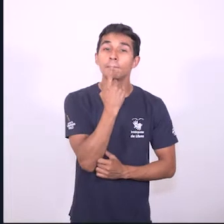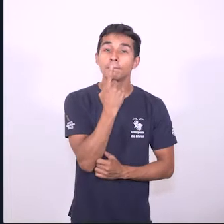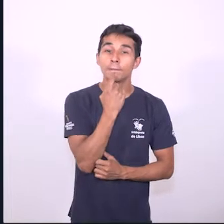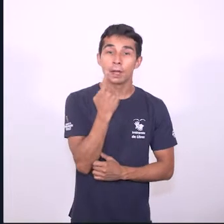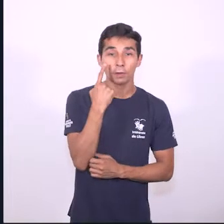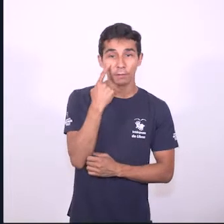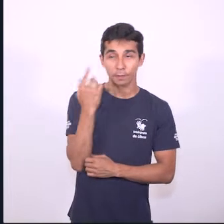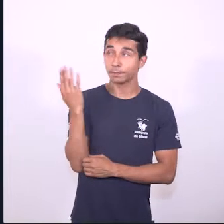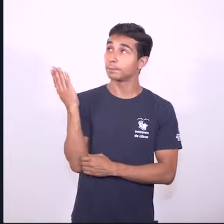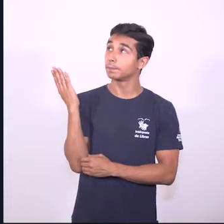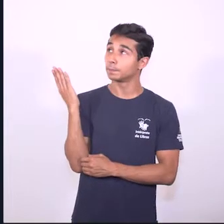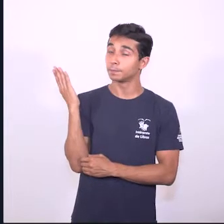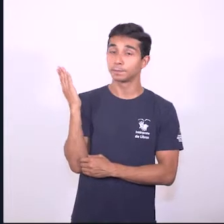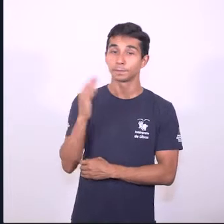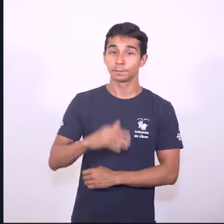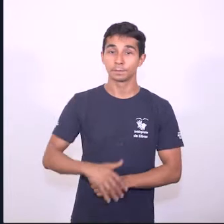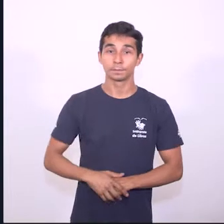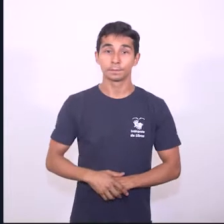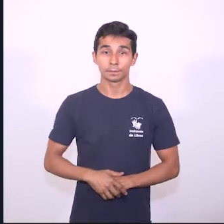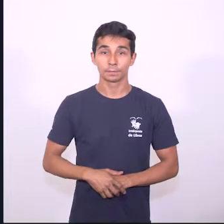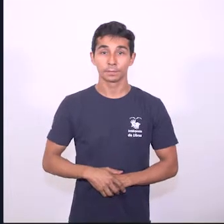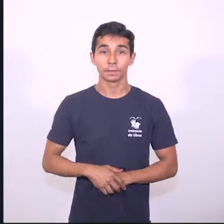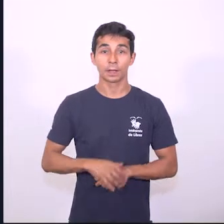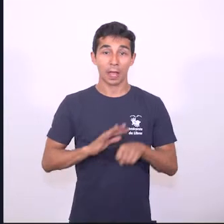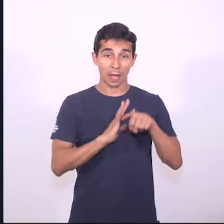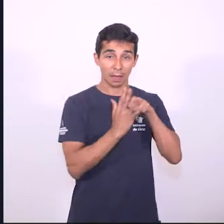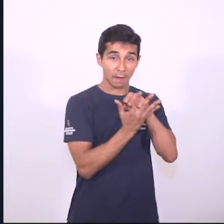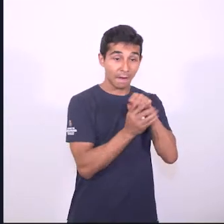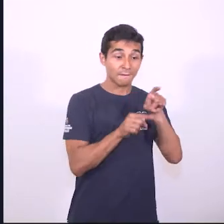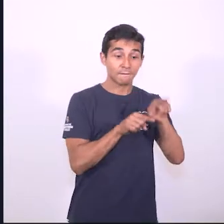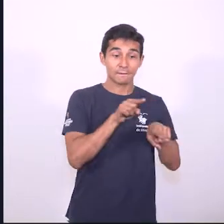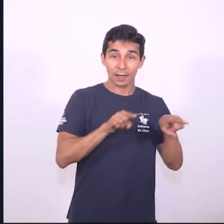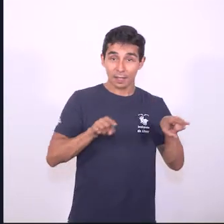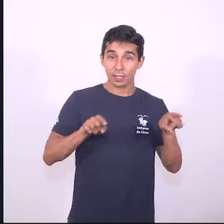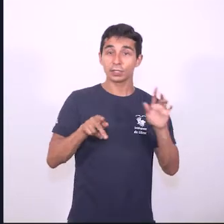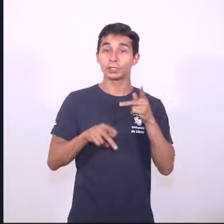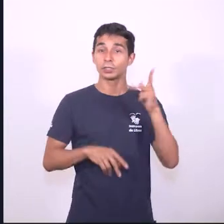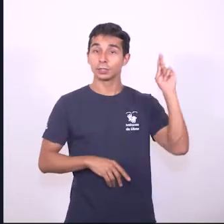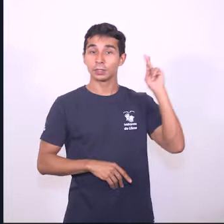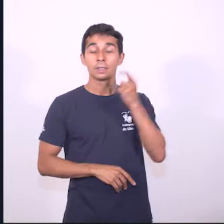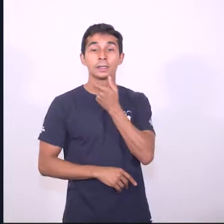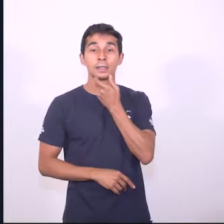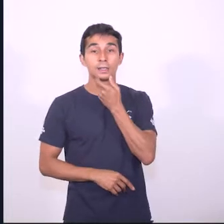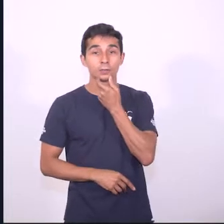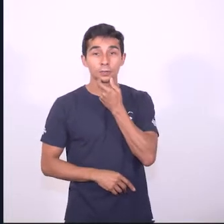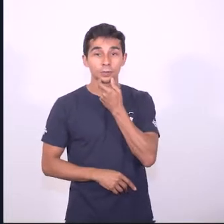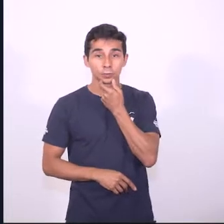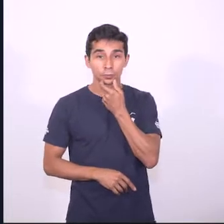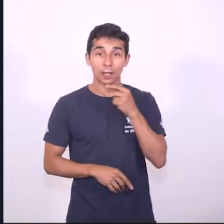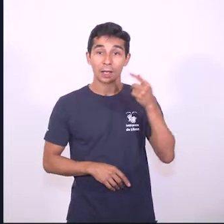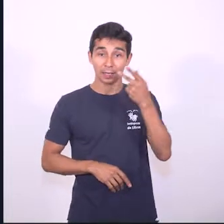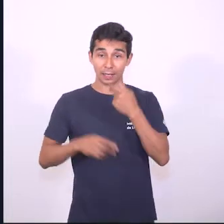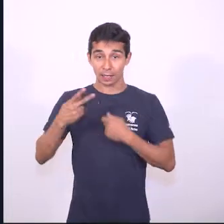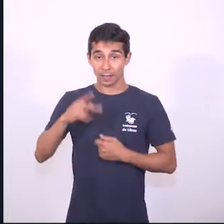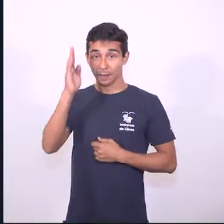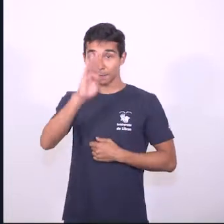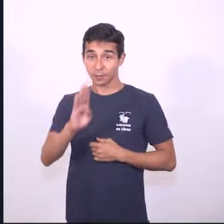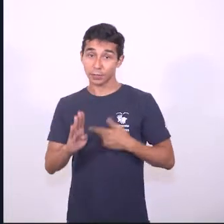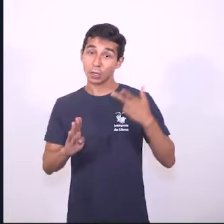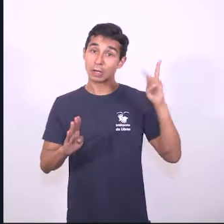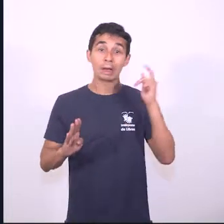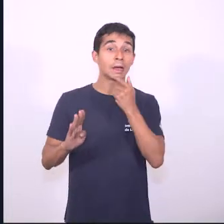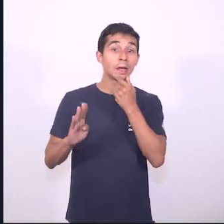são os da variante do Reino Unido. A somatória das duas variantes mostra exatamente o impacto da